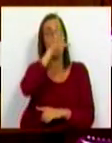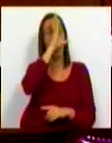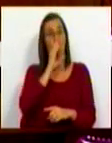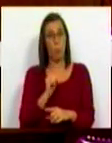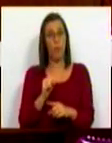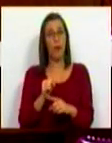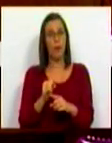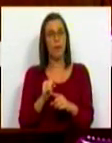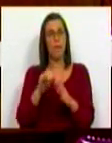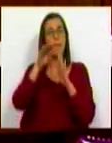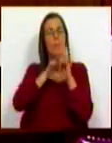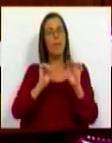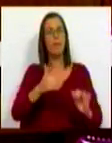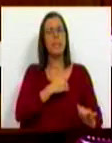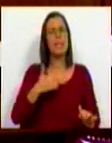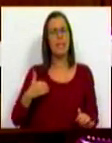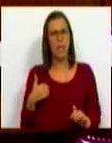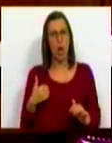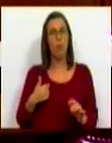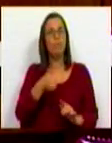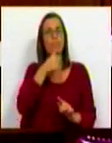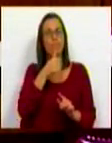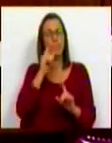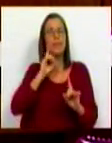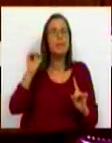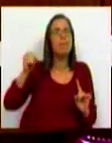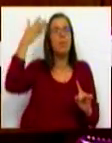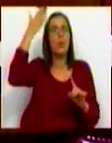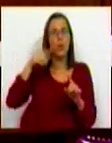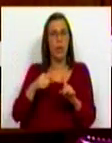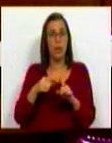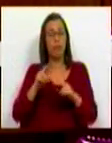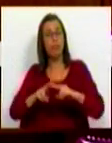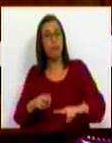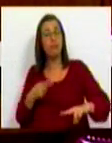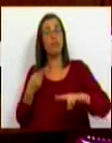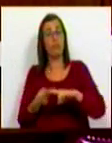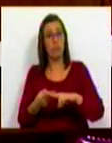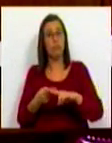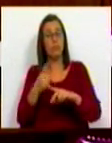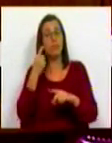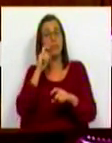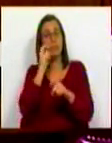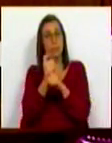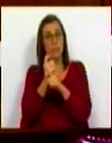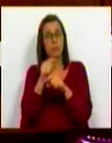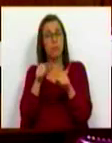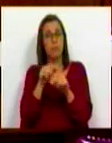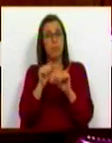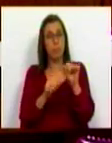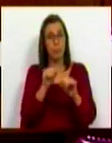Governo, no seu programa para a saúde, estabelece como prioridade o reforço da vigilância